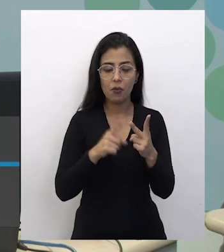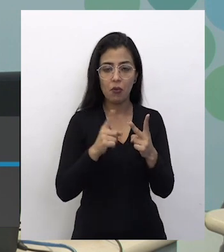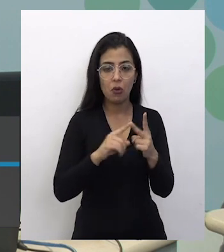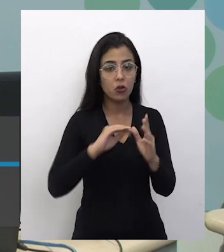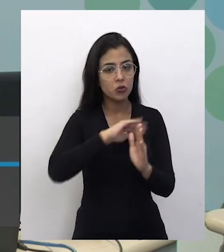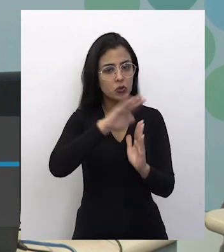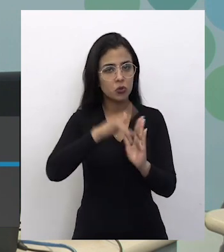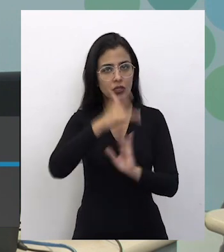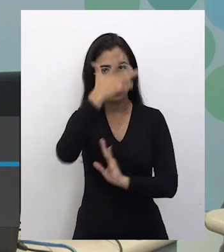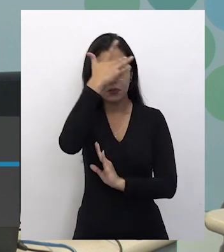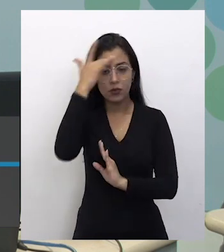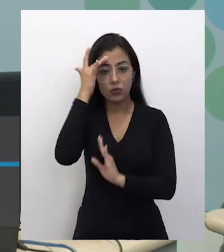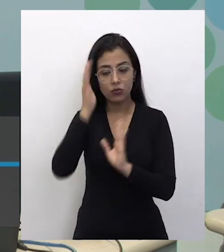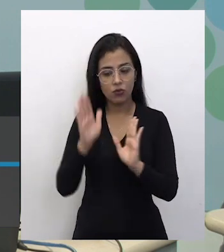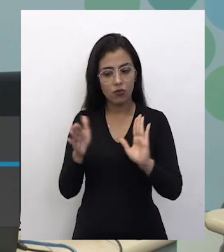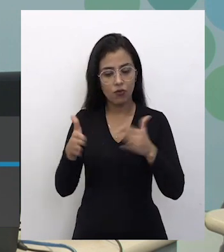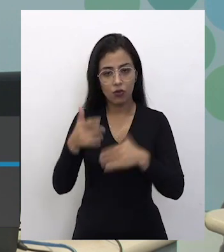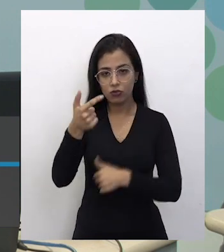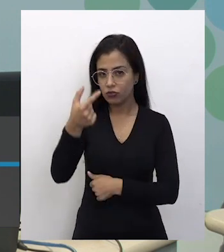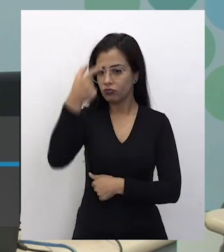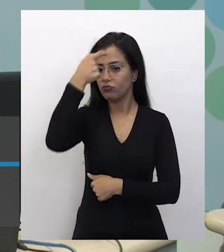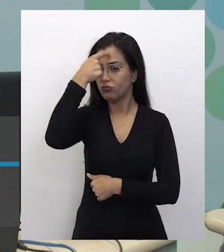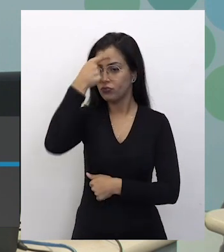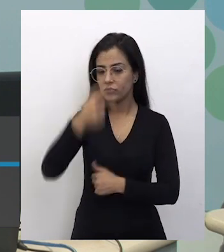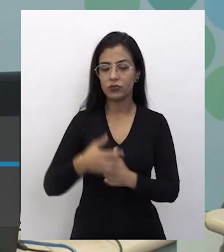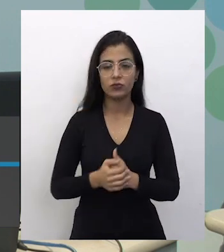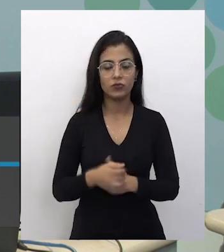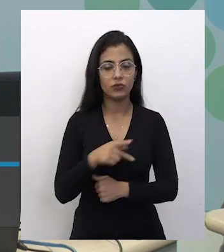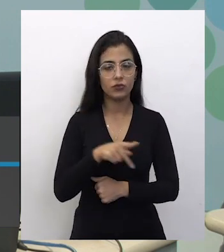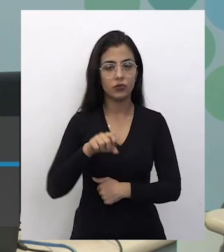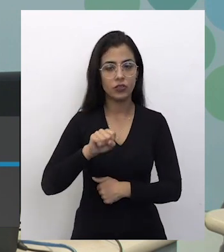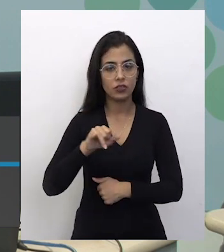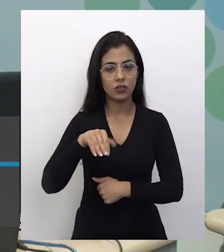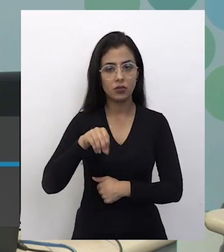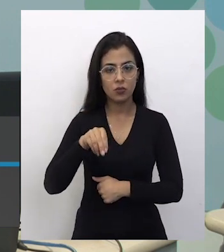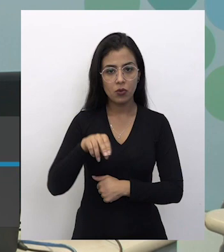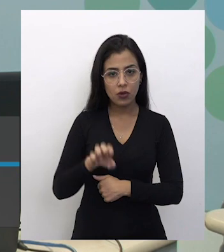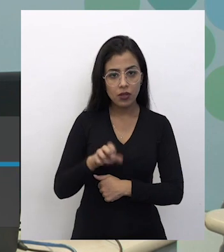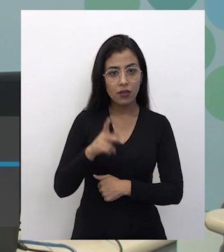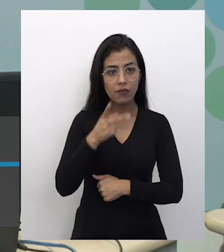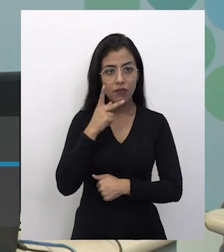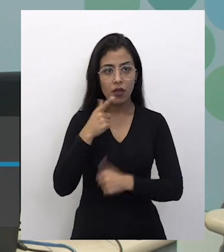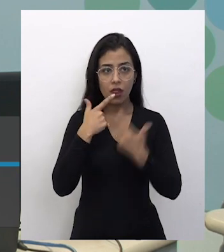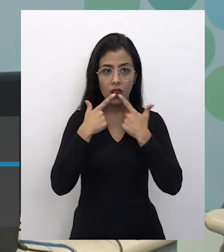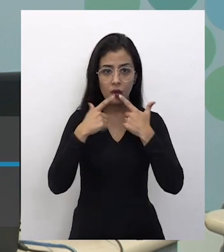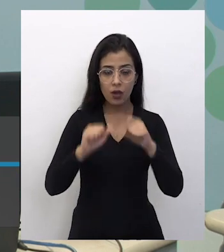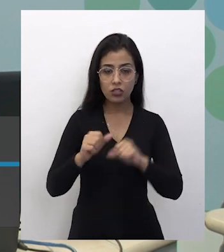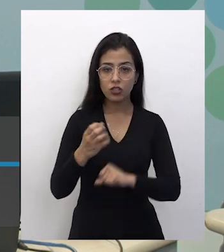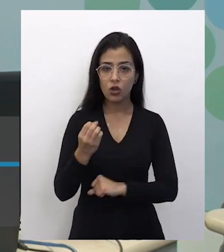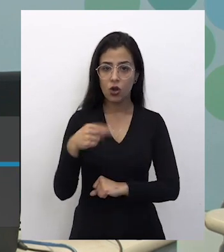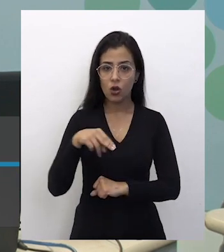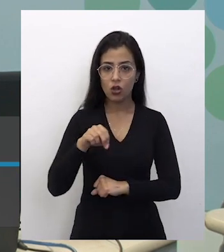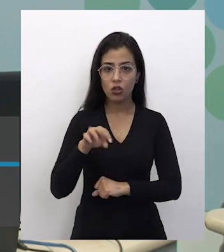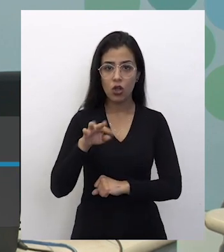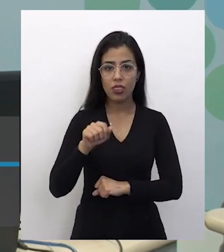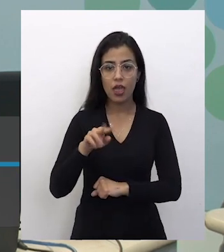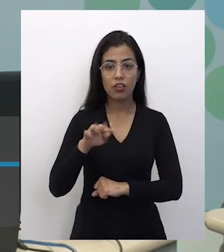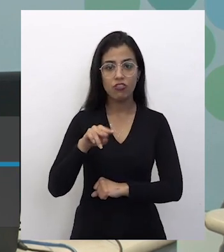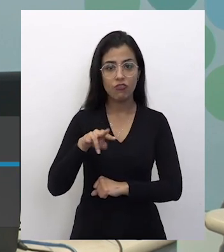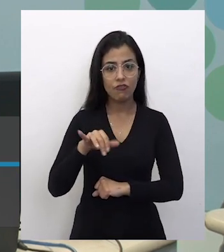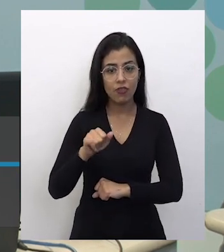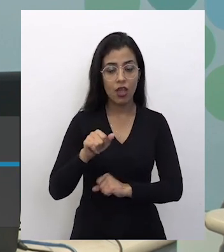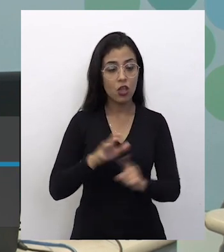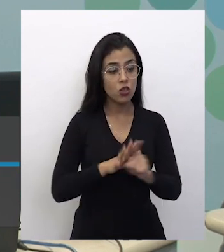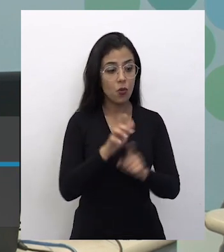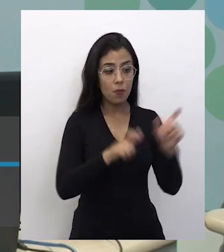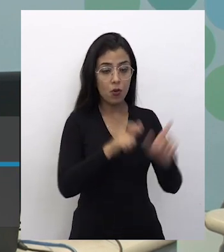de conscientizar, né? A Procimone, linguagem conotativa e o público-alvo eram todos nesse